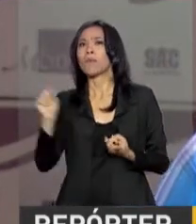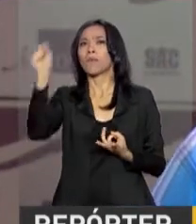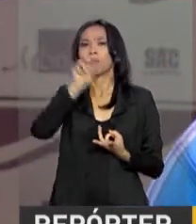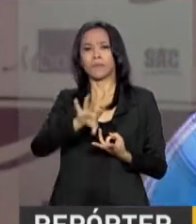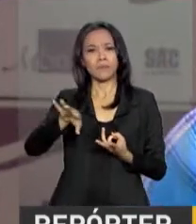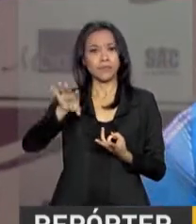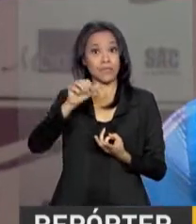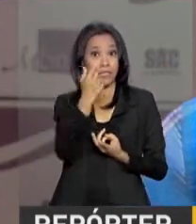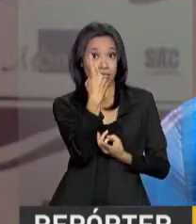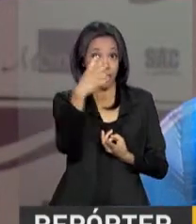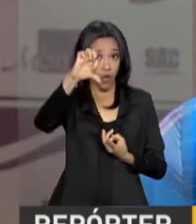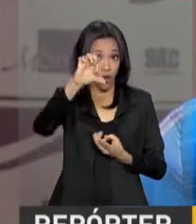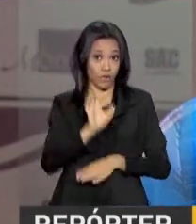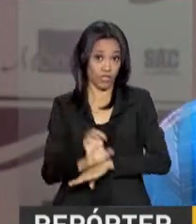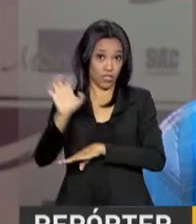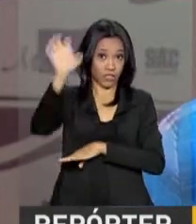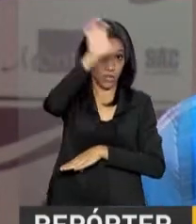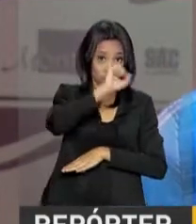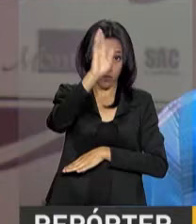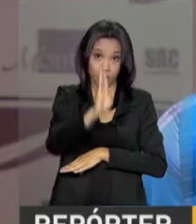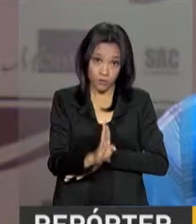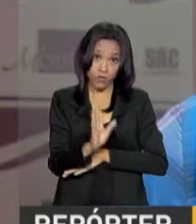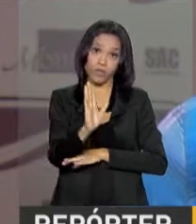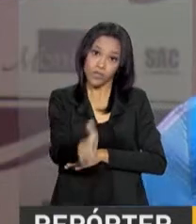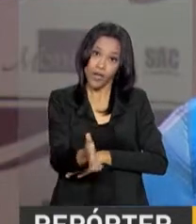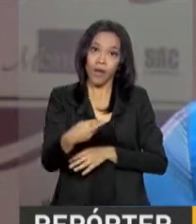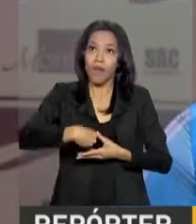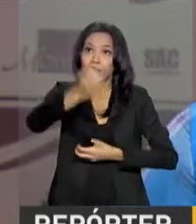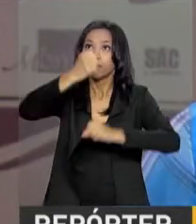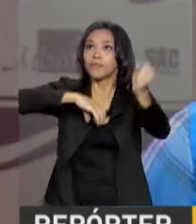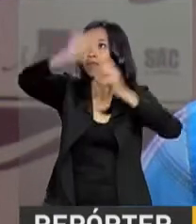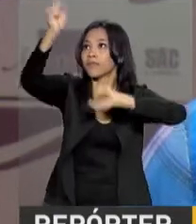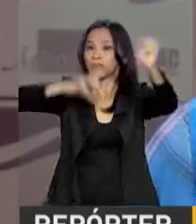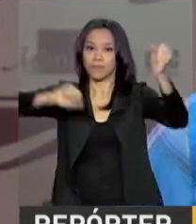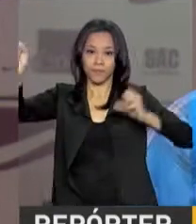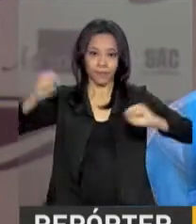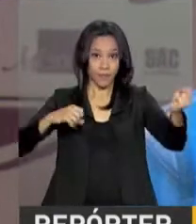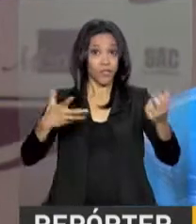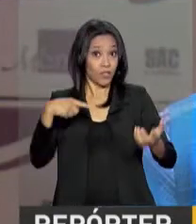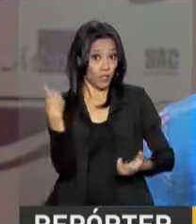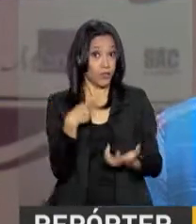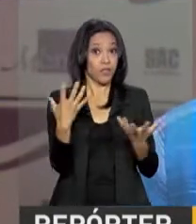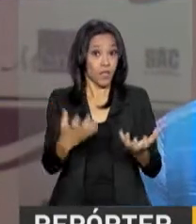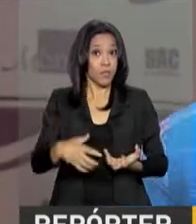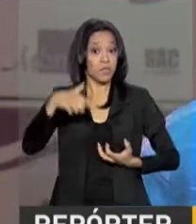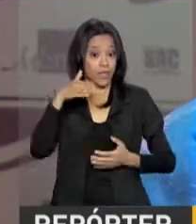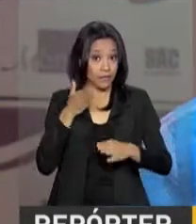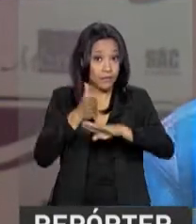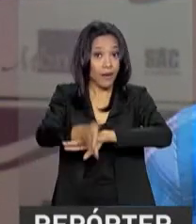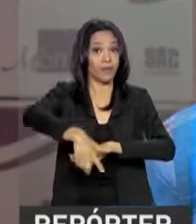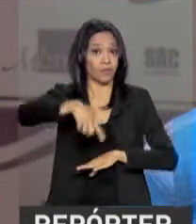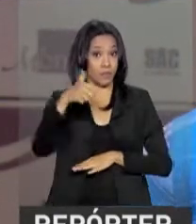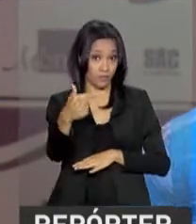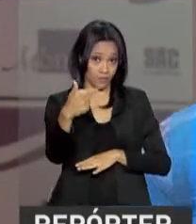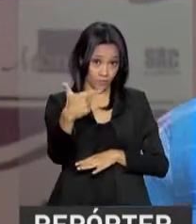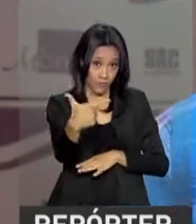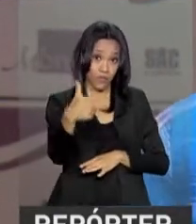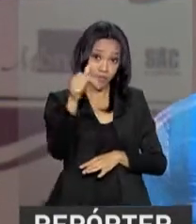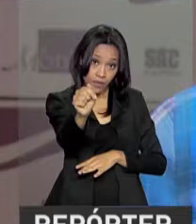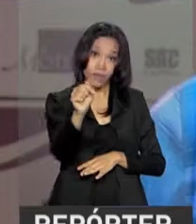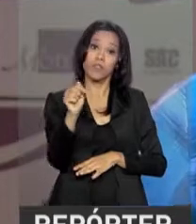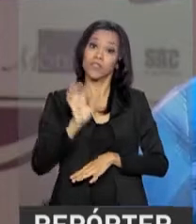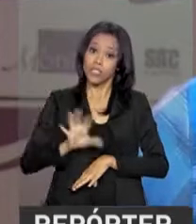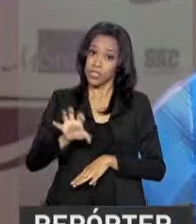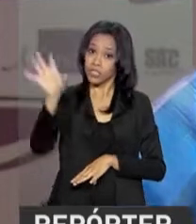Brasil, né, 19 estados brasileiros, e a gente está com o intuito de entrar nos 27 estados brasileiros ainda este ano,